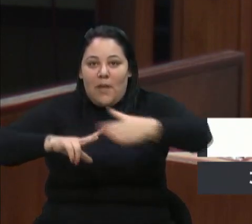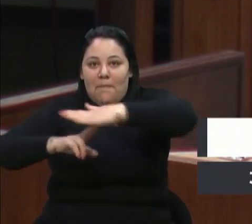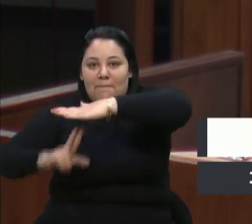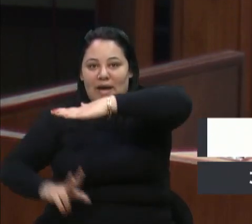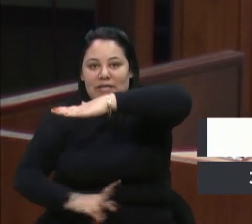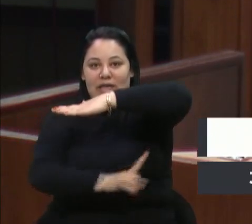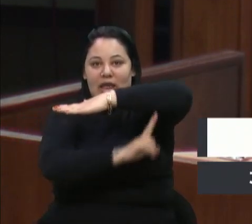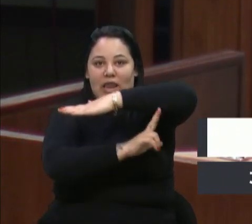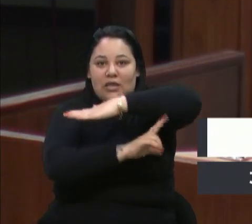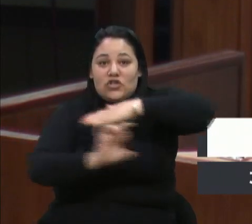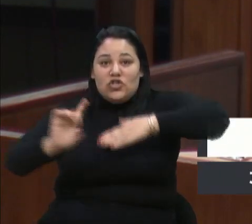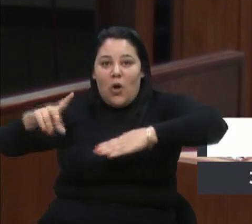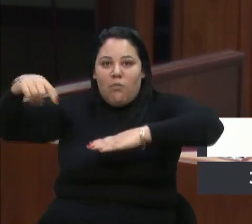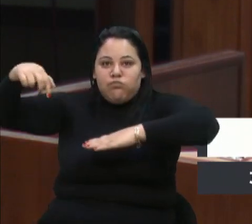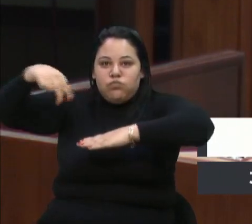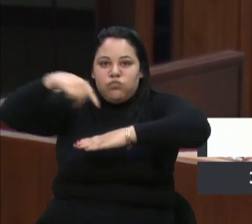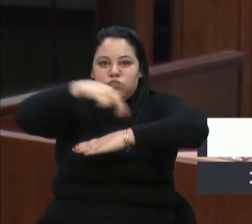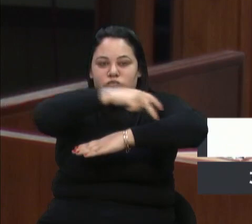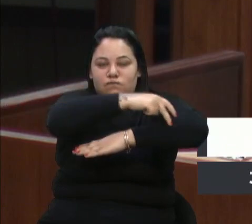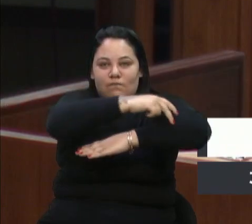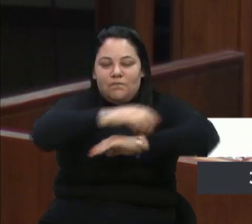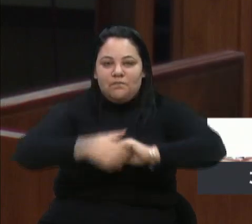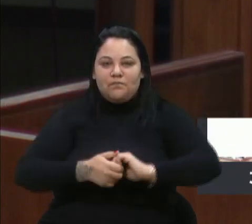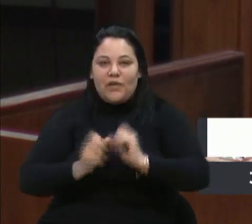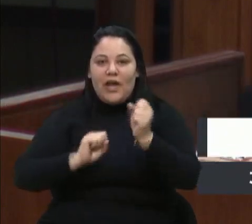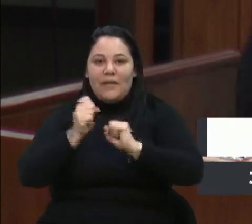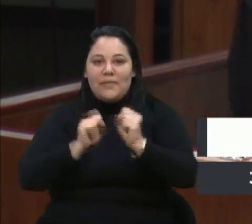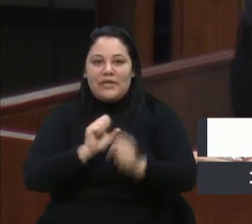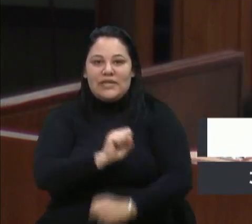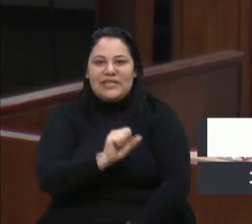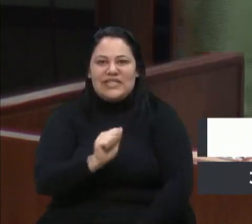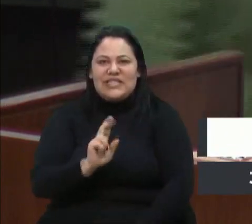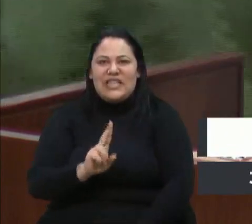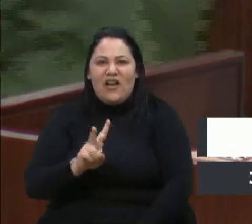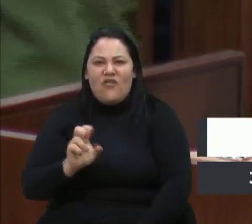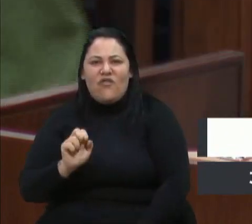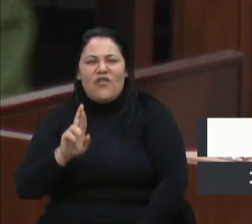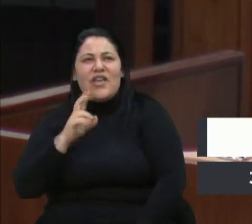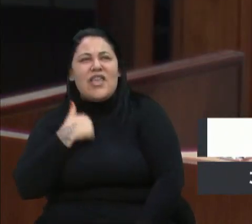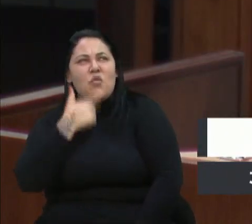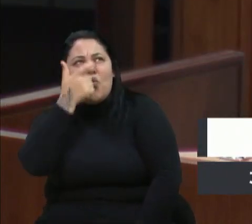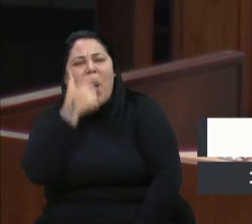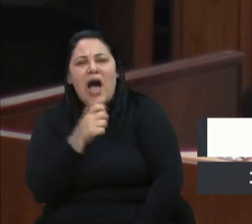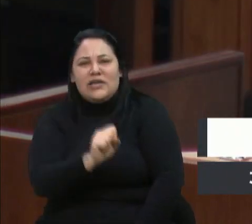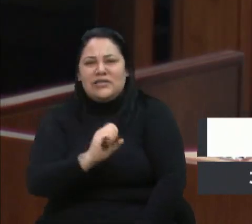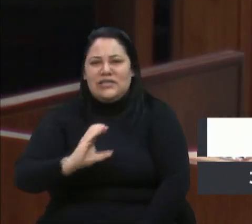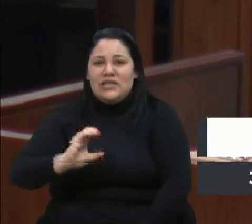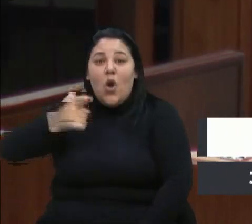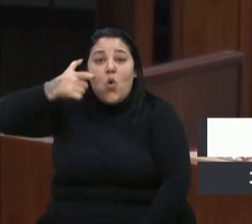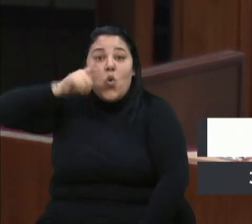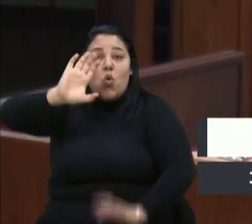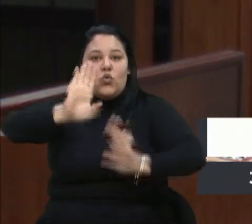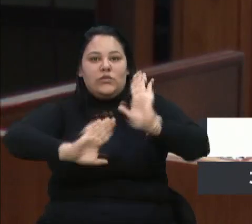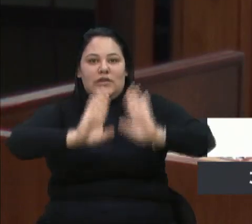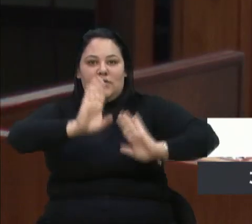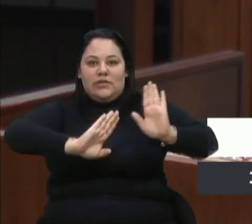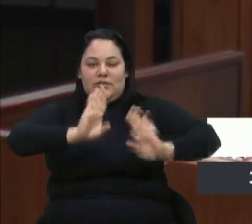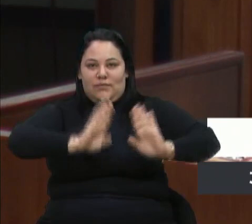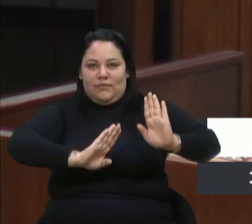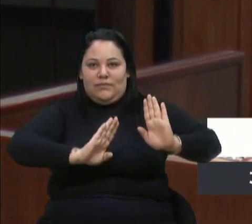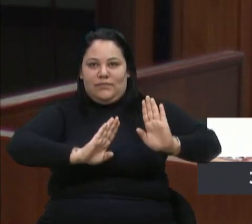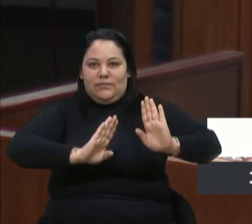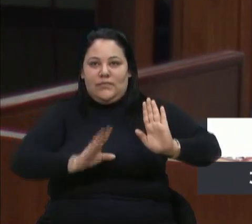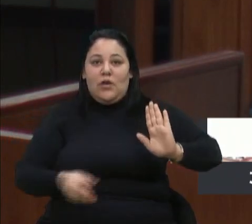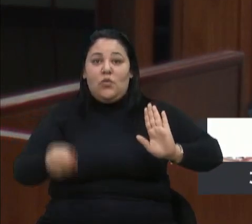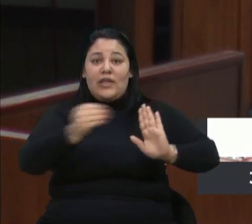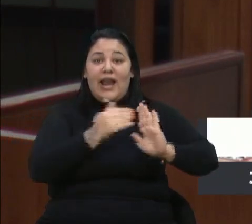pedestres. A empresa Salver, se não me engano era de Santa Catarina, né? Foi a vencedora da licitação. Colocaram